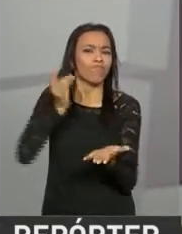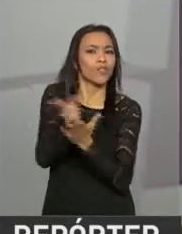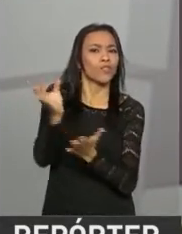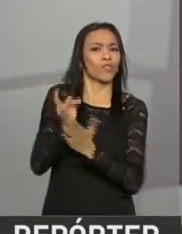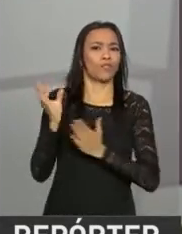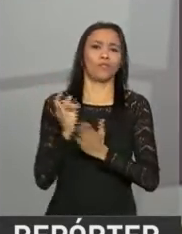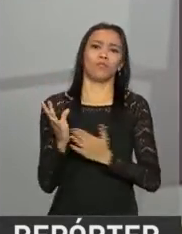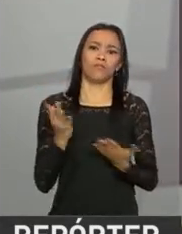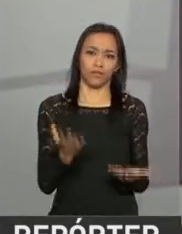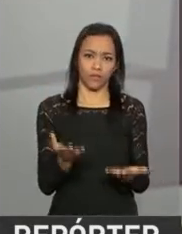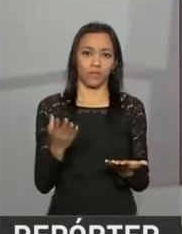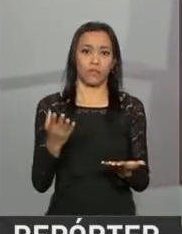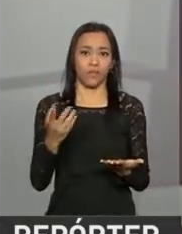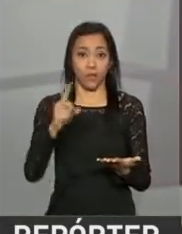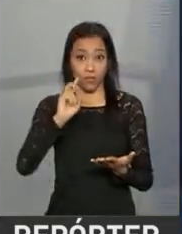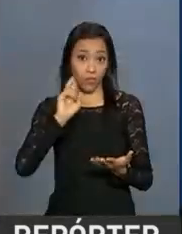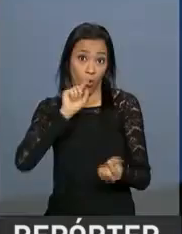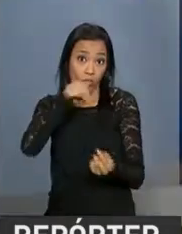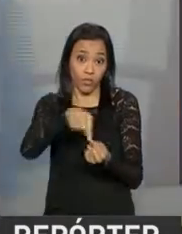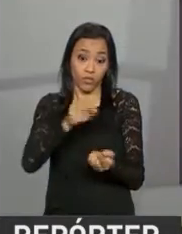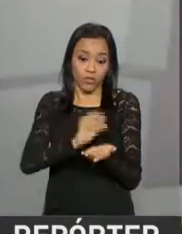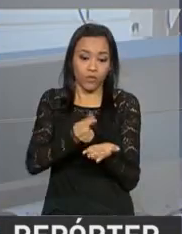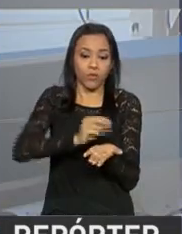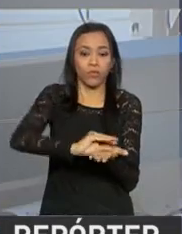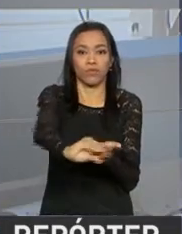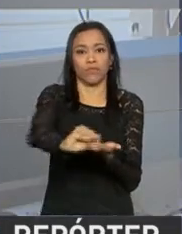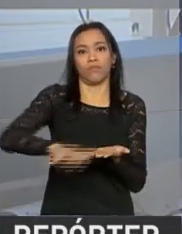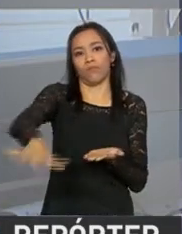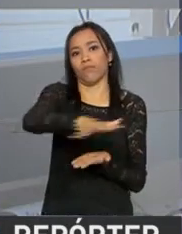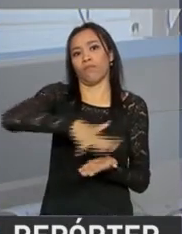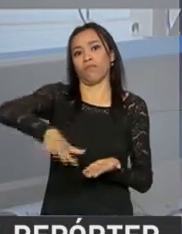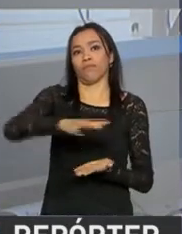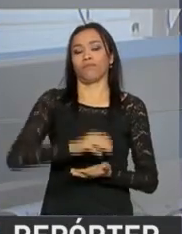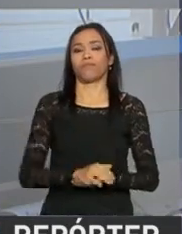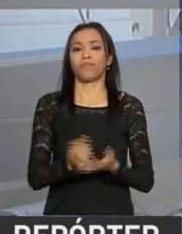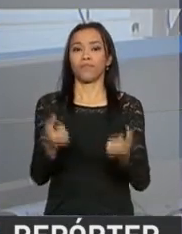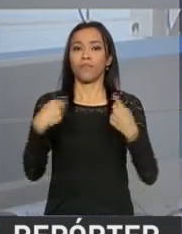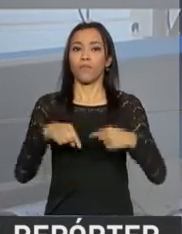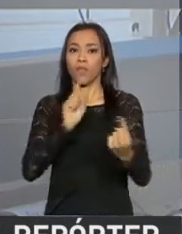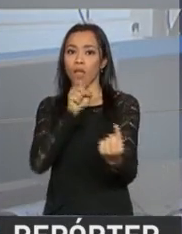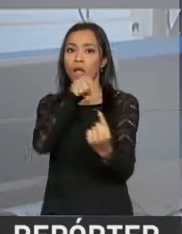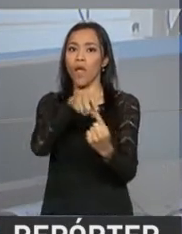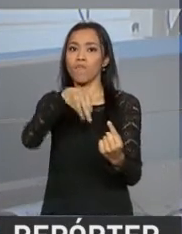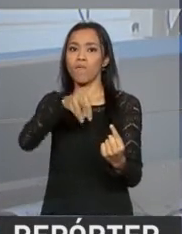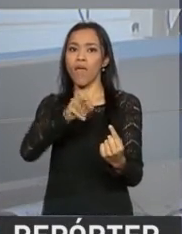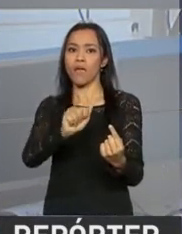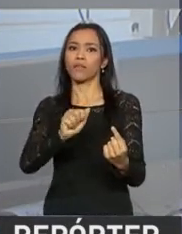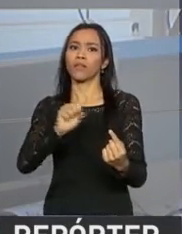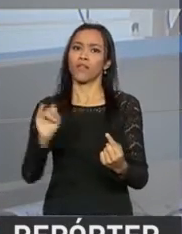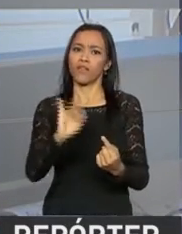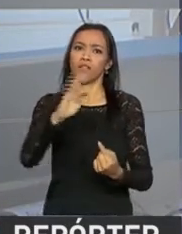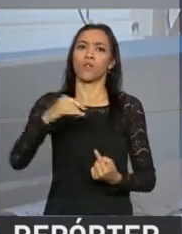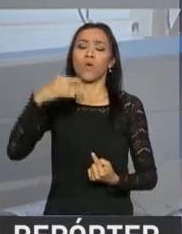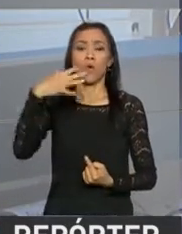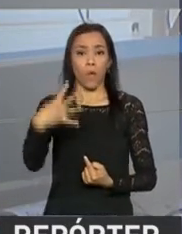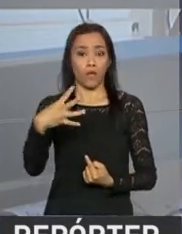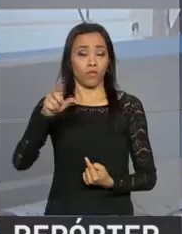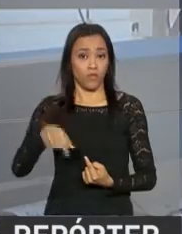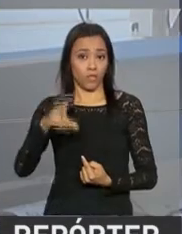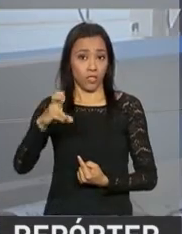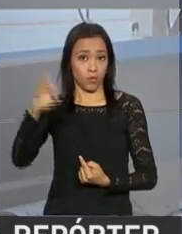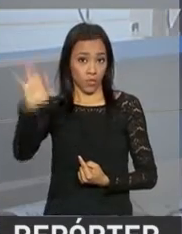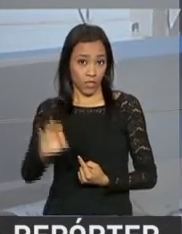retorno too investimento produtivo a meta do governo a inflação em 4 e meio por cento com tolerância